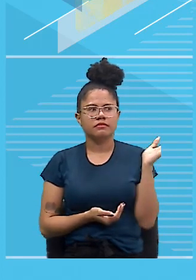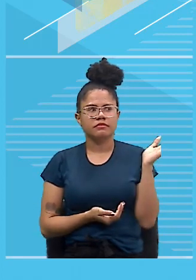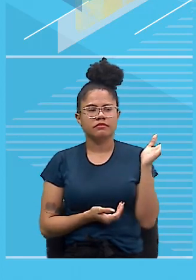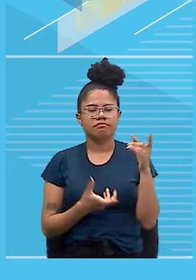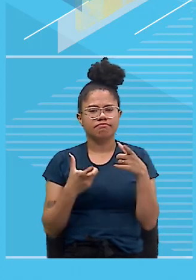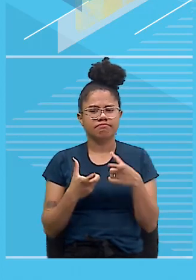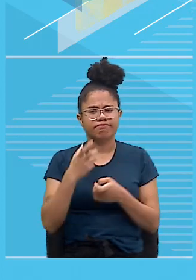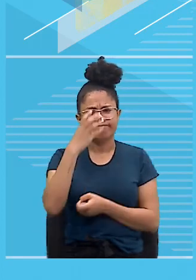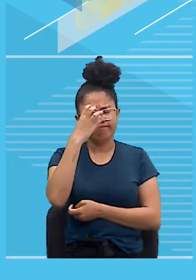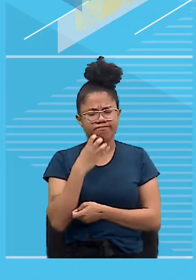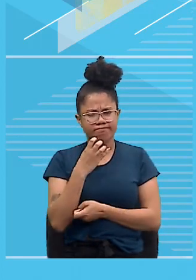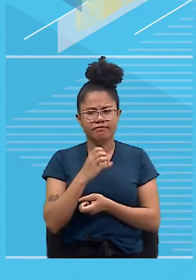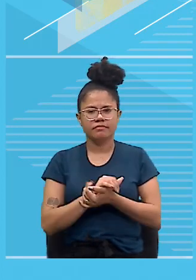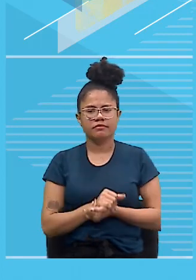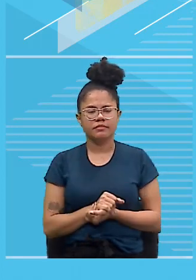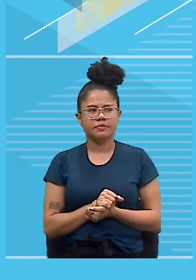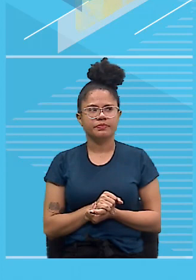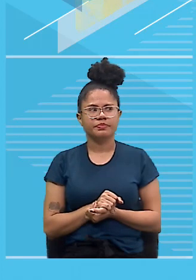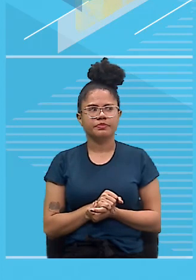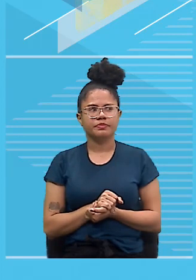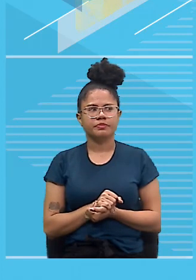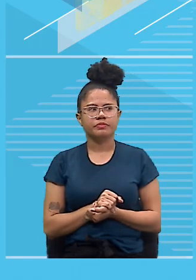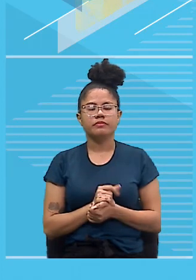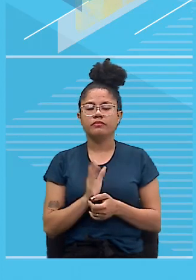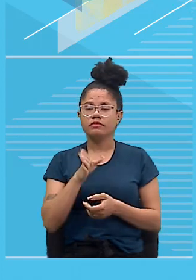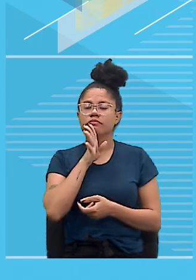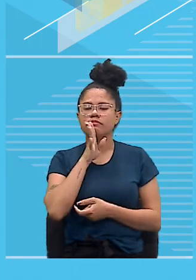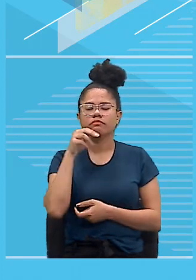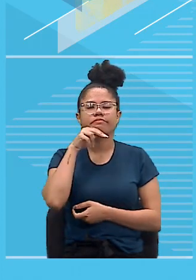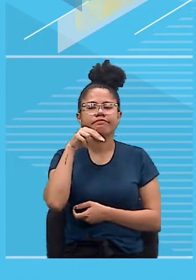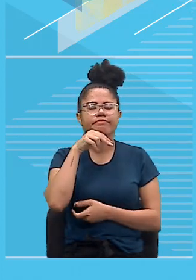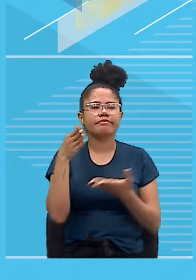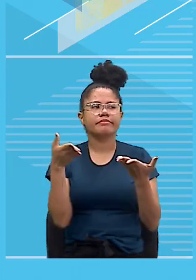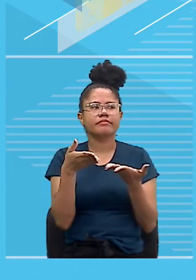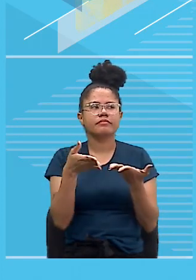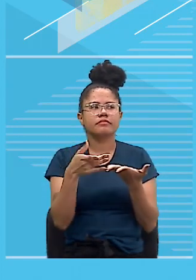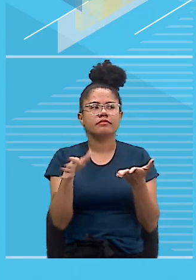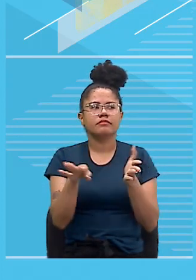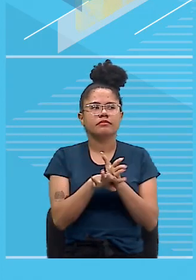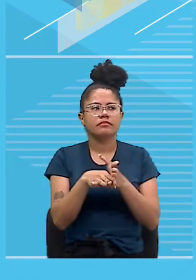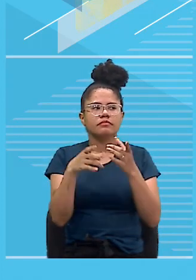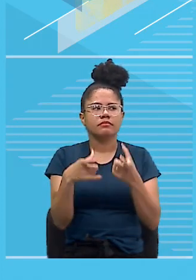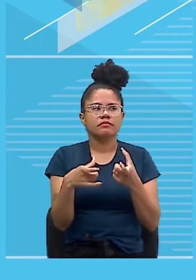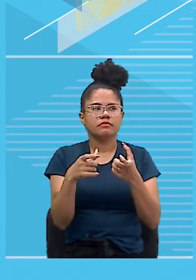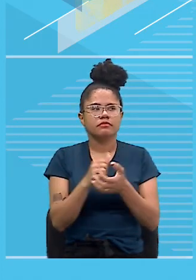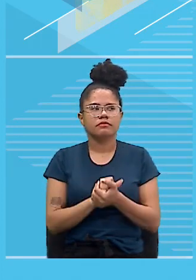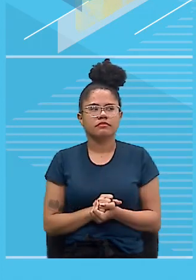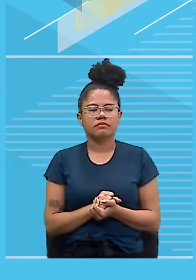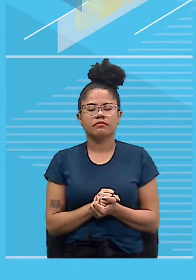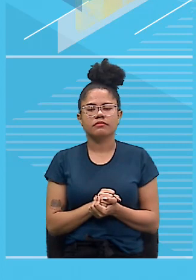agora viu Saímos de onde Saímos da Nigéria e chegamos numa região chamada de chifre